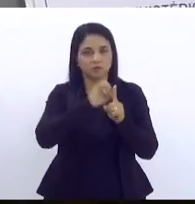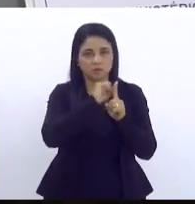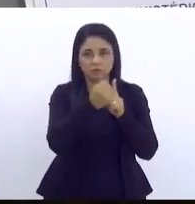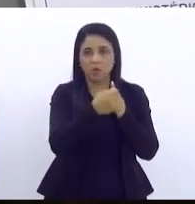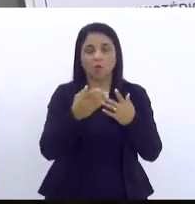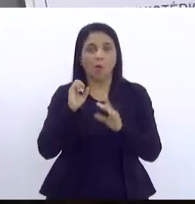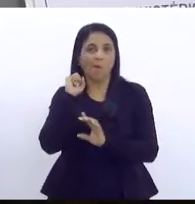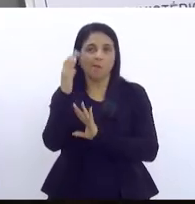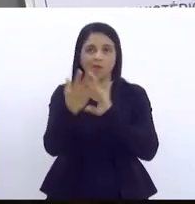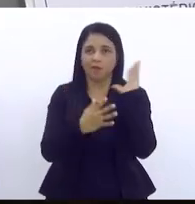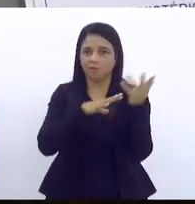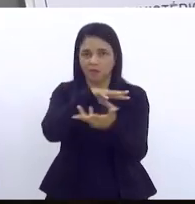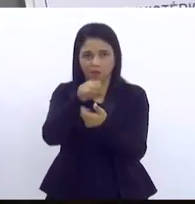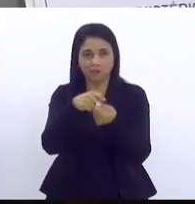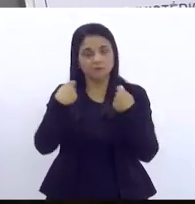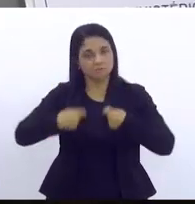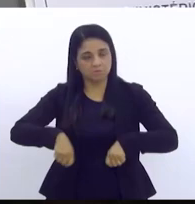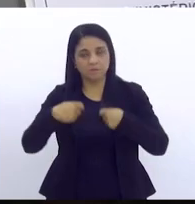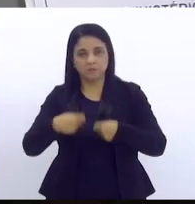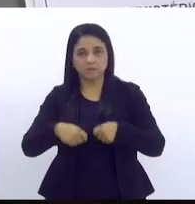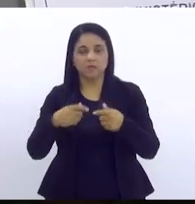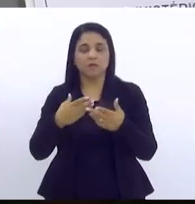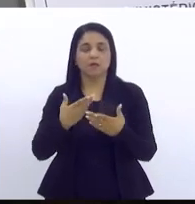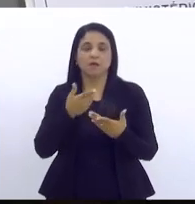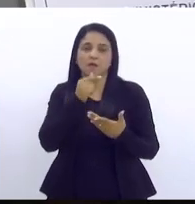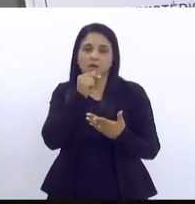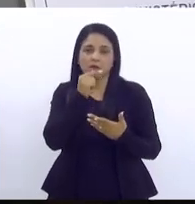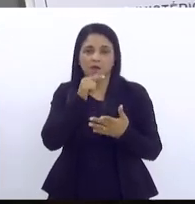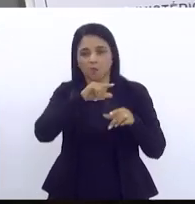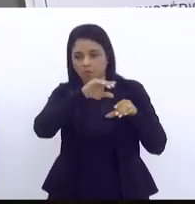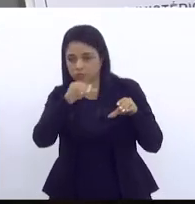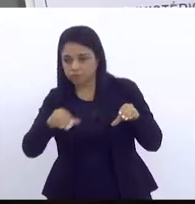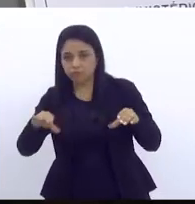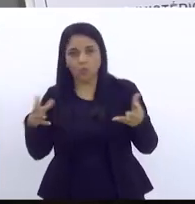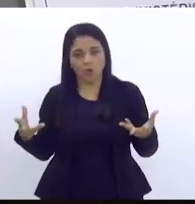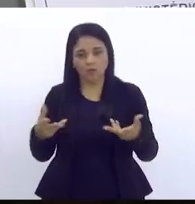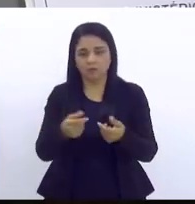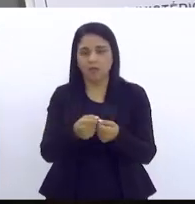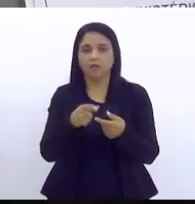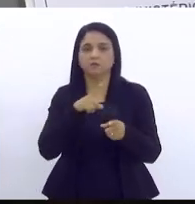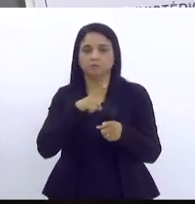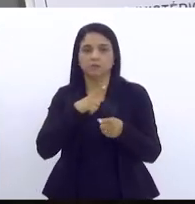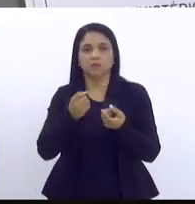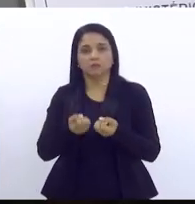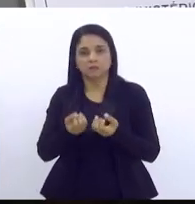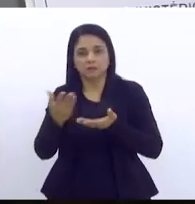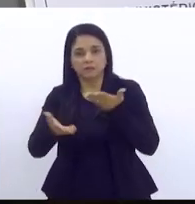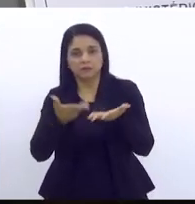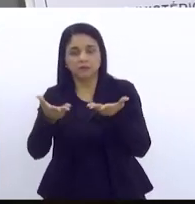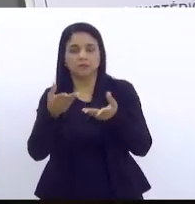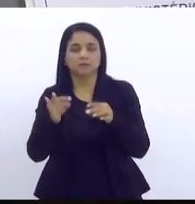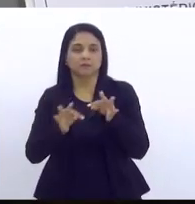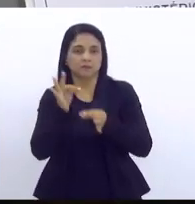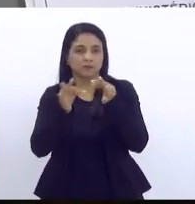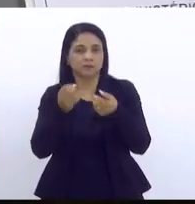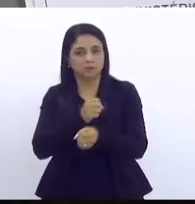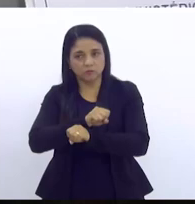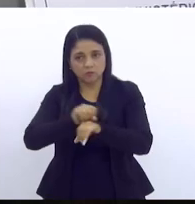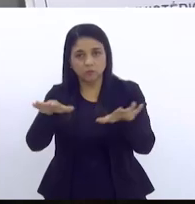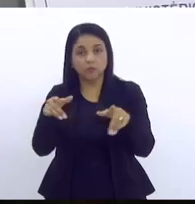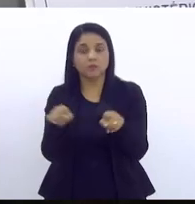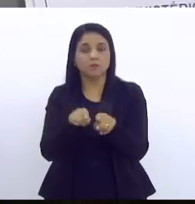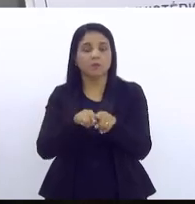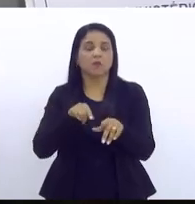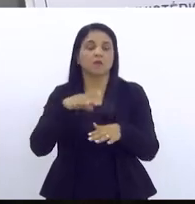ambiente sobre a necessidade eh de abastecimento de quantidade e qualidade de água disponível para ser tratada e distribuída eh ela mexe também com